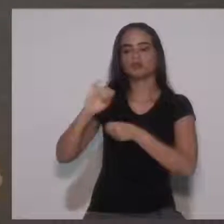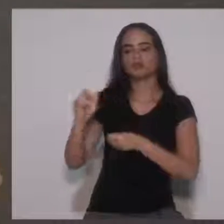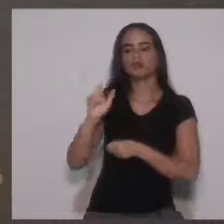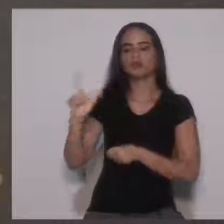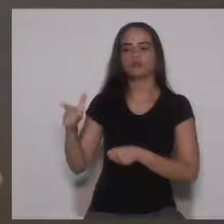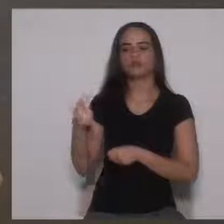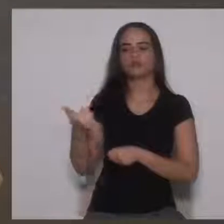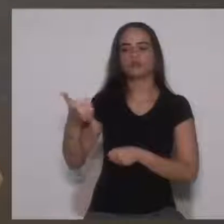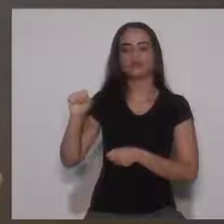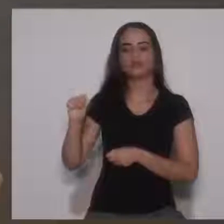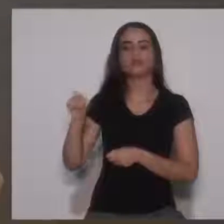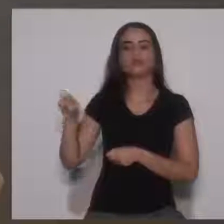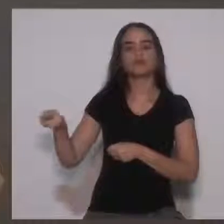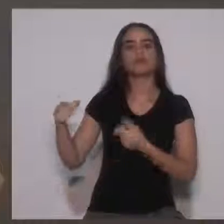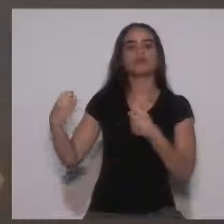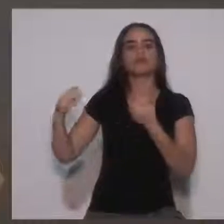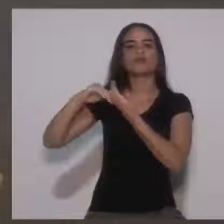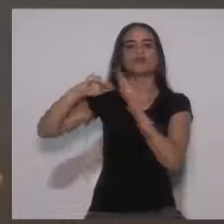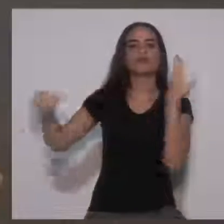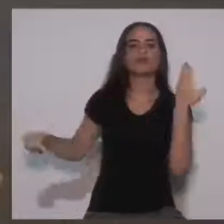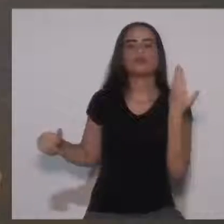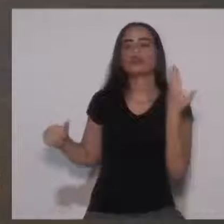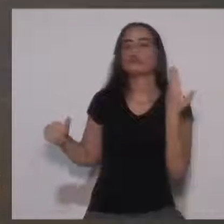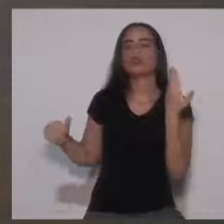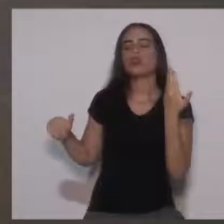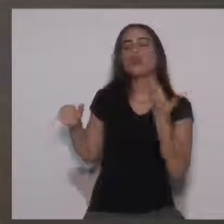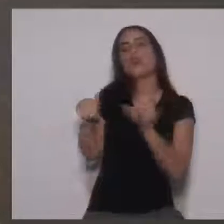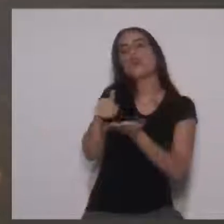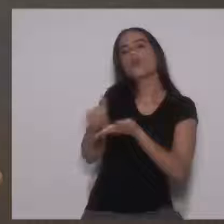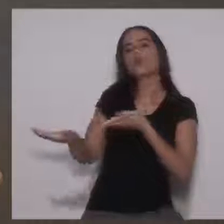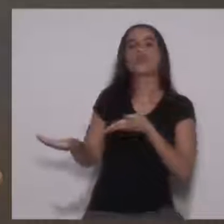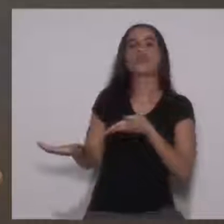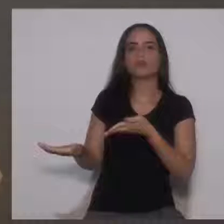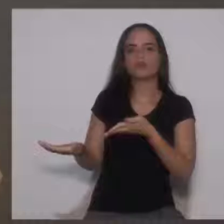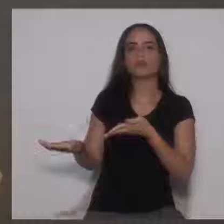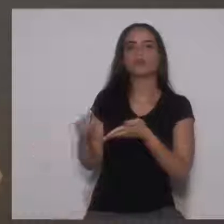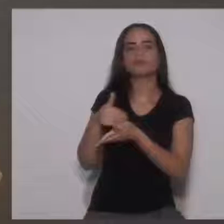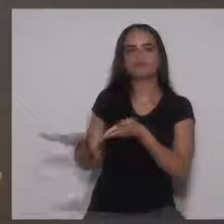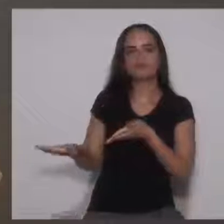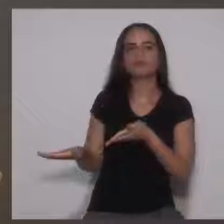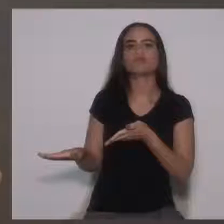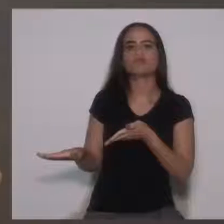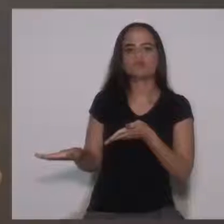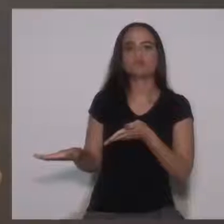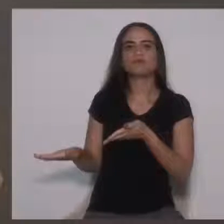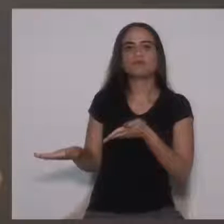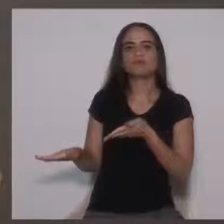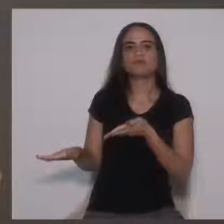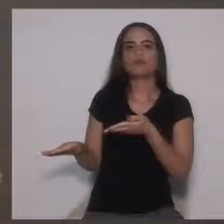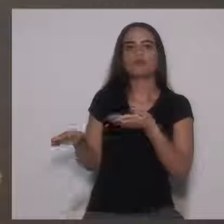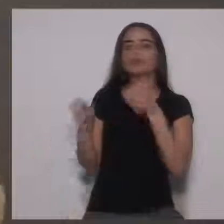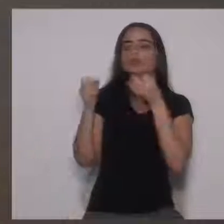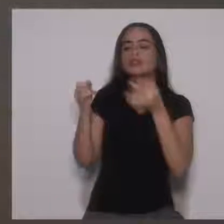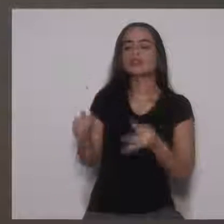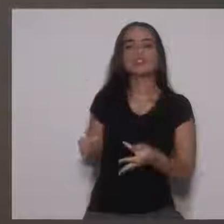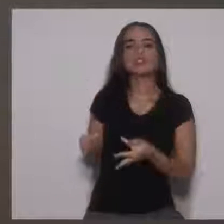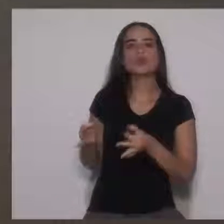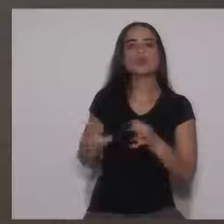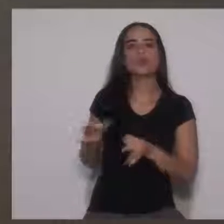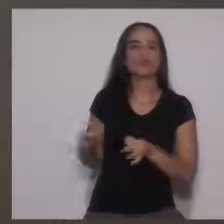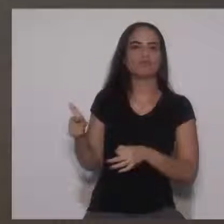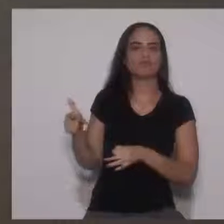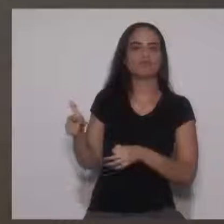afastado do seu trabalho na Sanebave. Foi demitido por justa causa no seu trabalho na Sanebave.